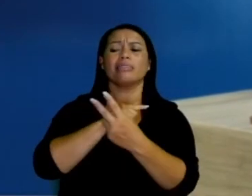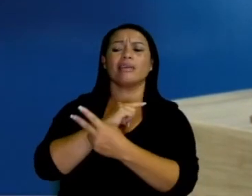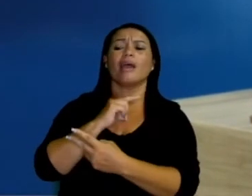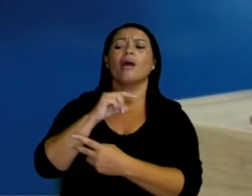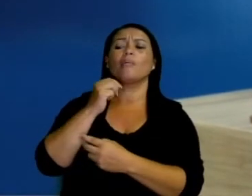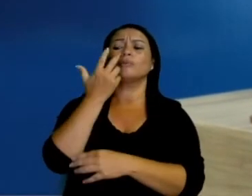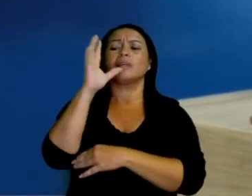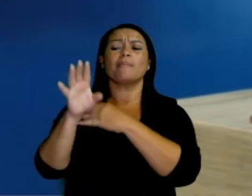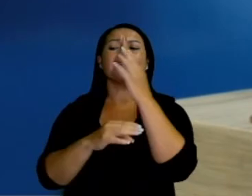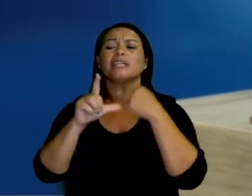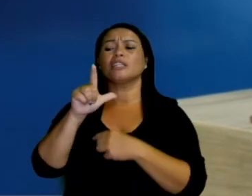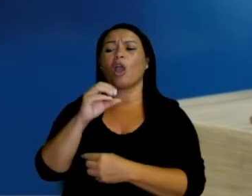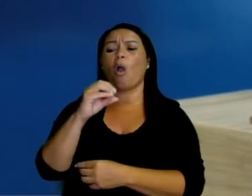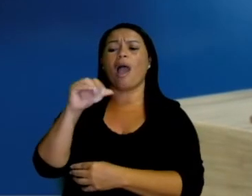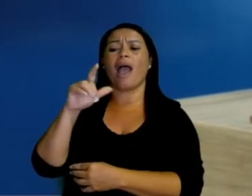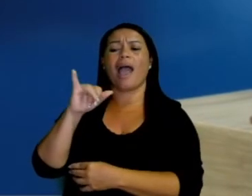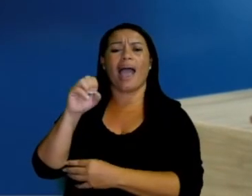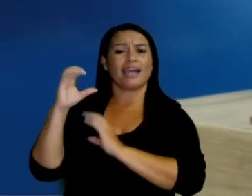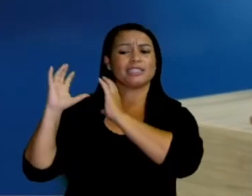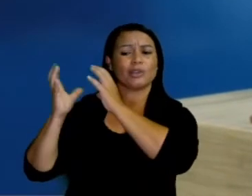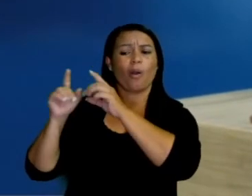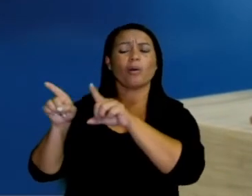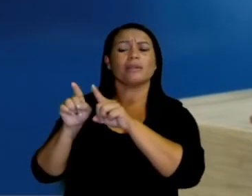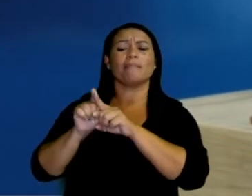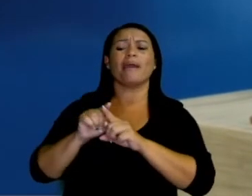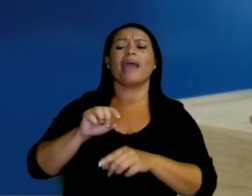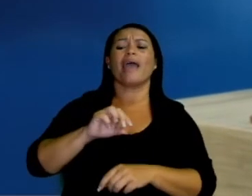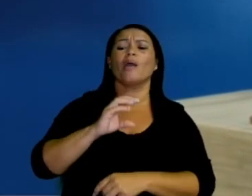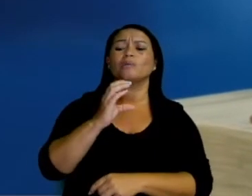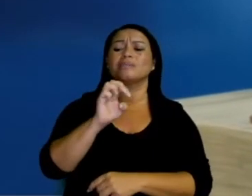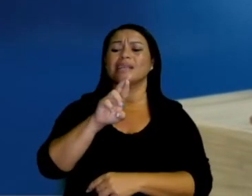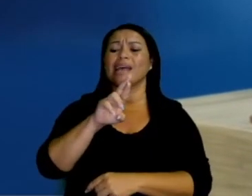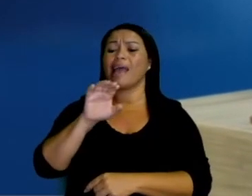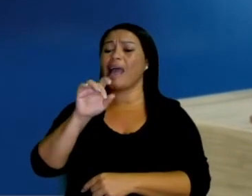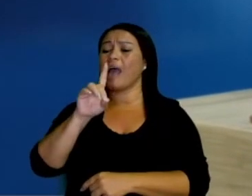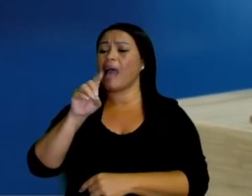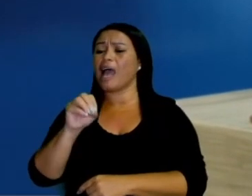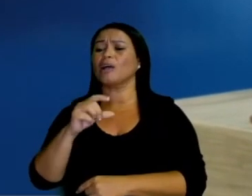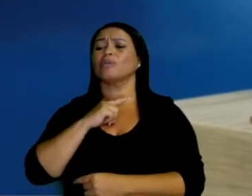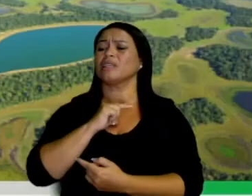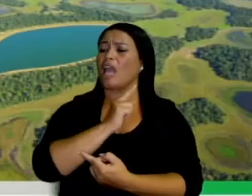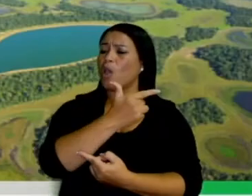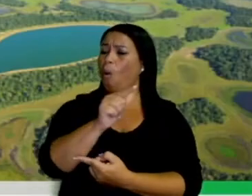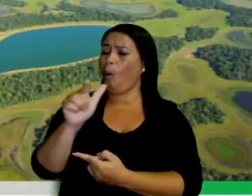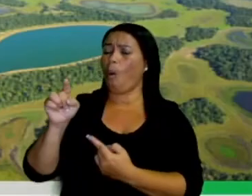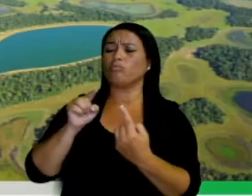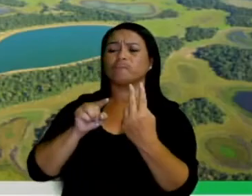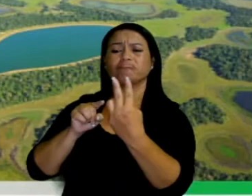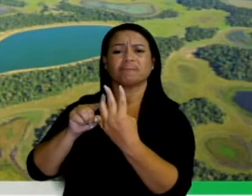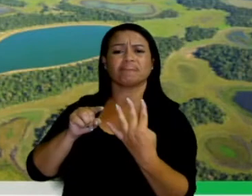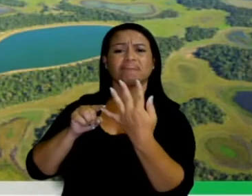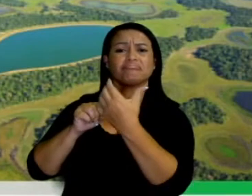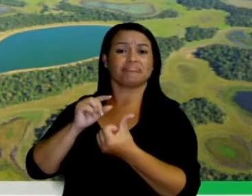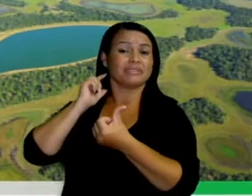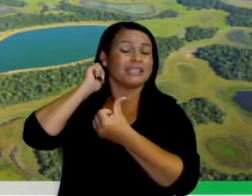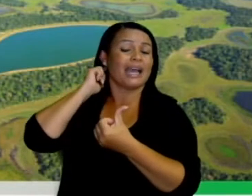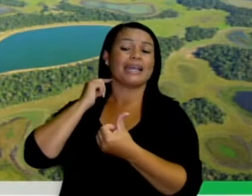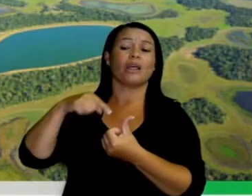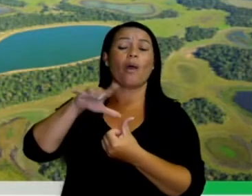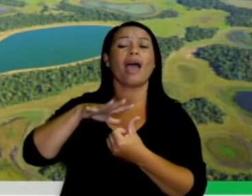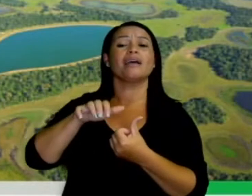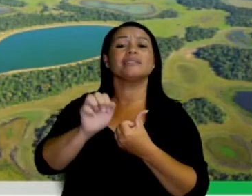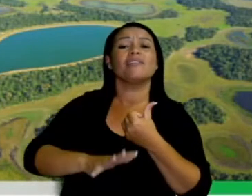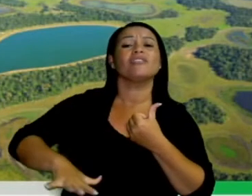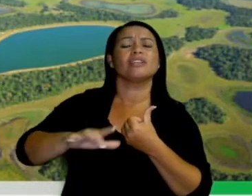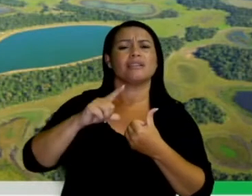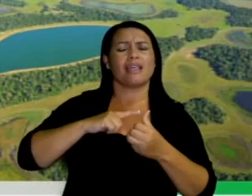mata de araucárias e o Pantanal, além dos campos também, né, que não foi destacado aí. Bem, então assim, essas vegetações percebam que